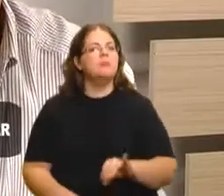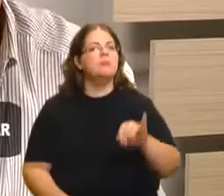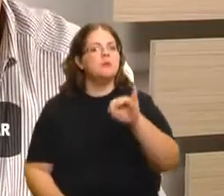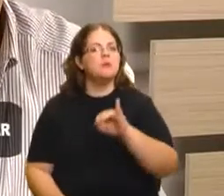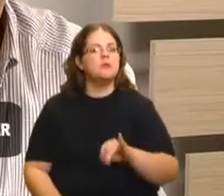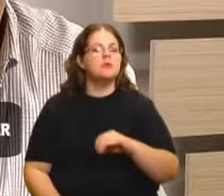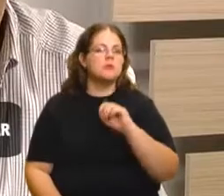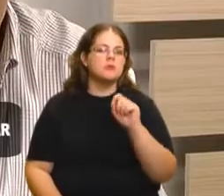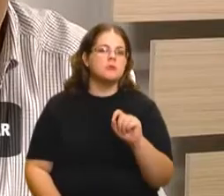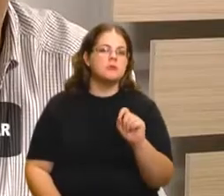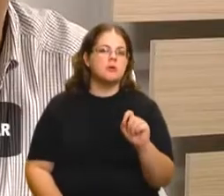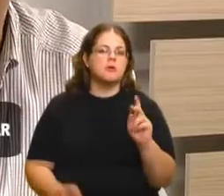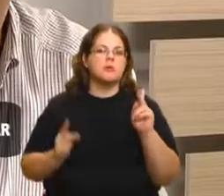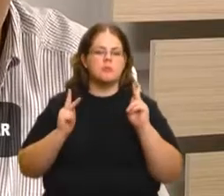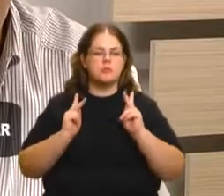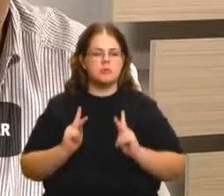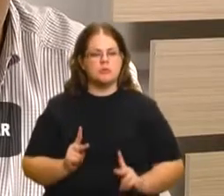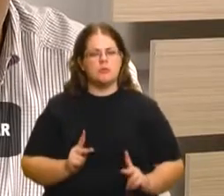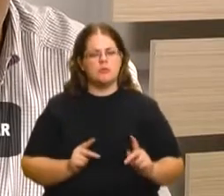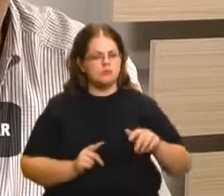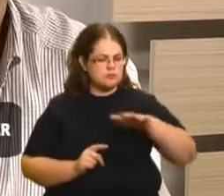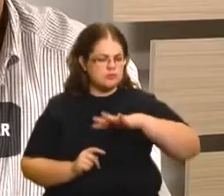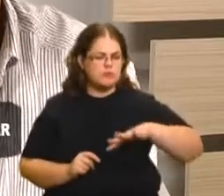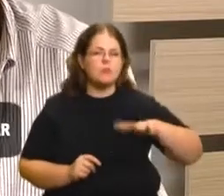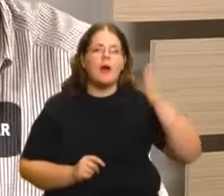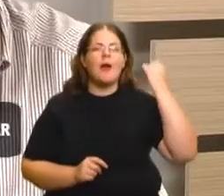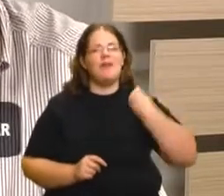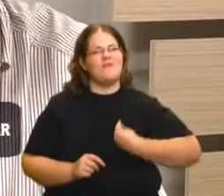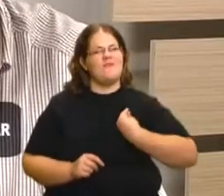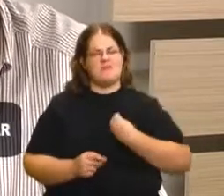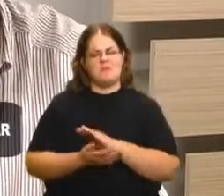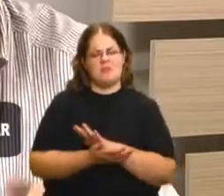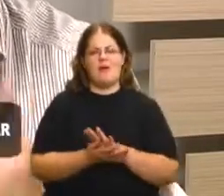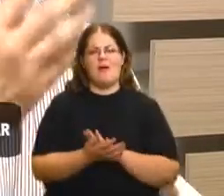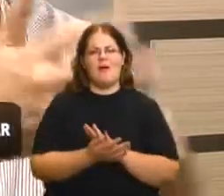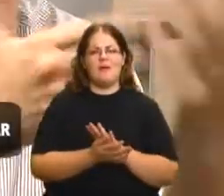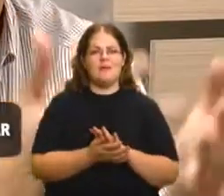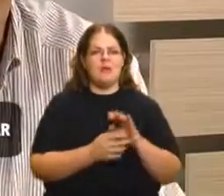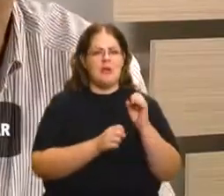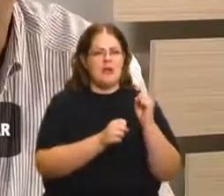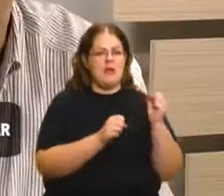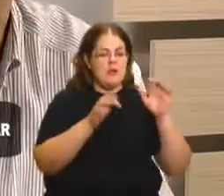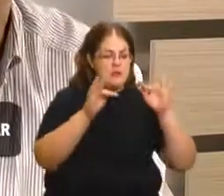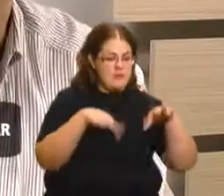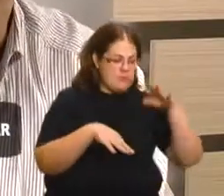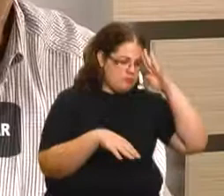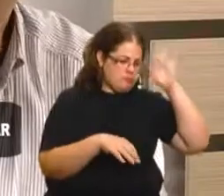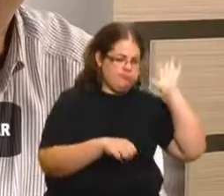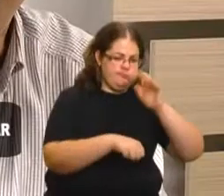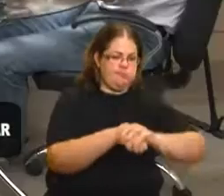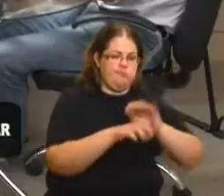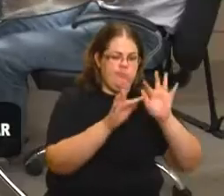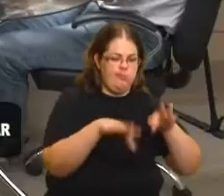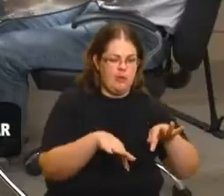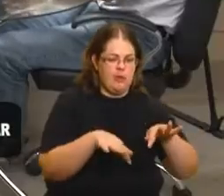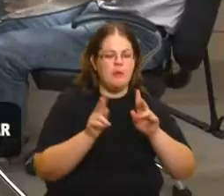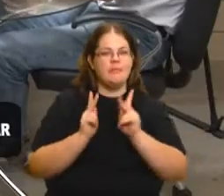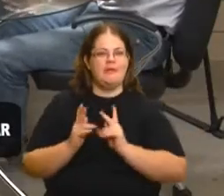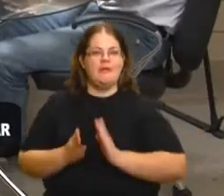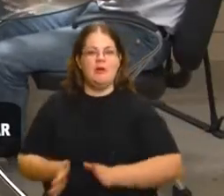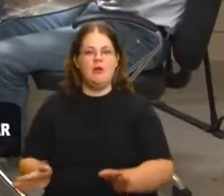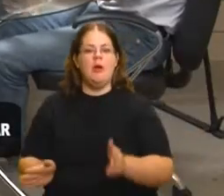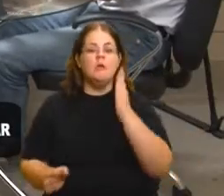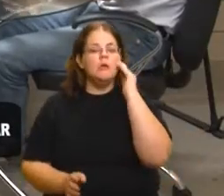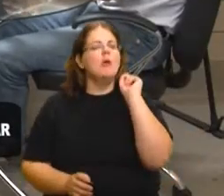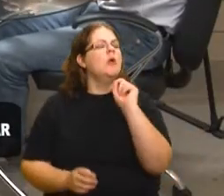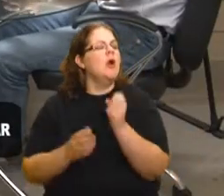para que as gerações que não viveram isso, ou que nasceram posterior a isso, saibam o que